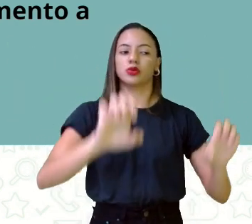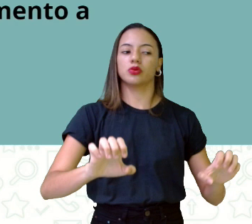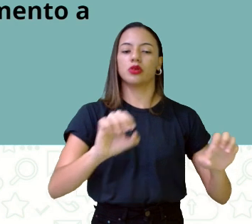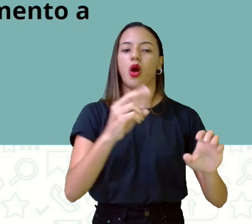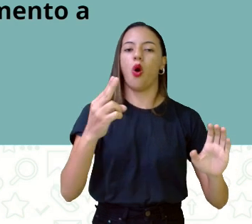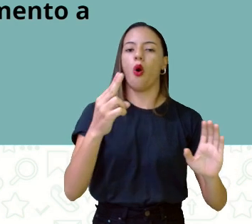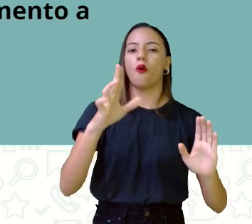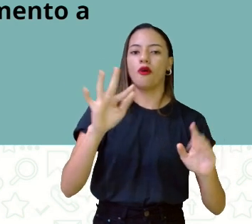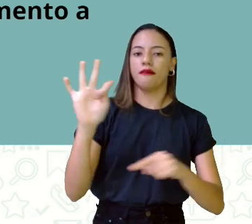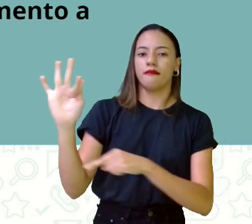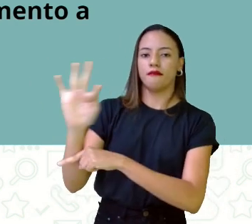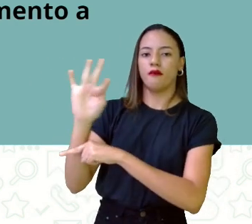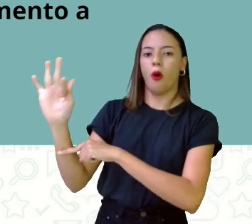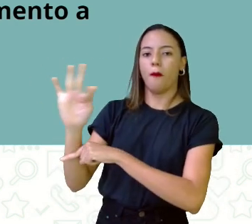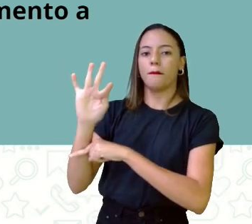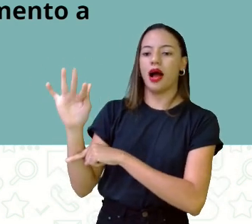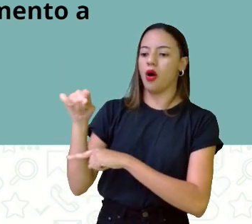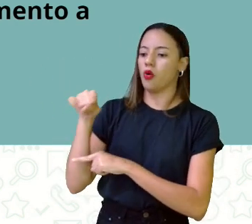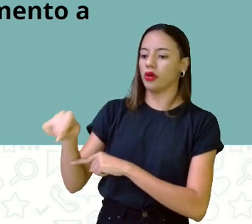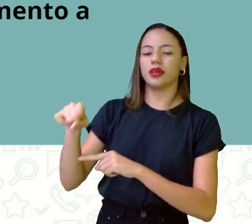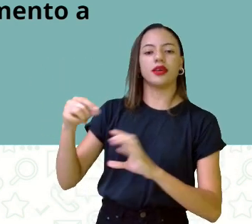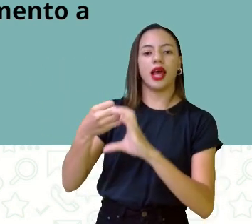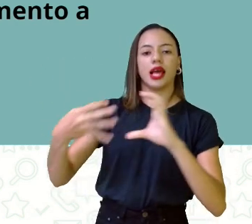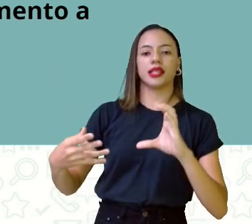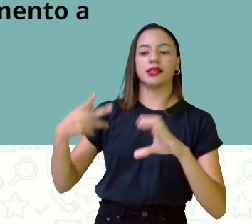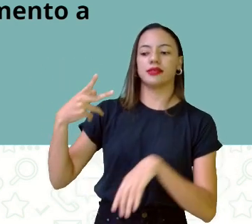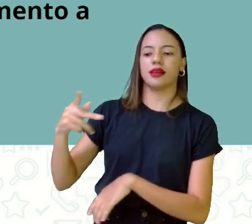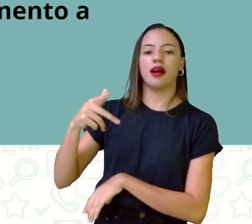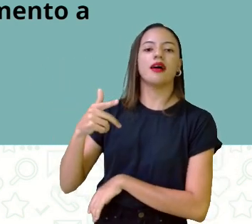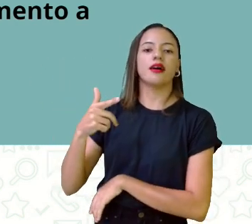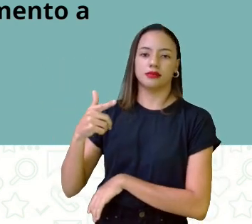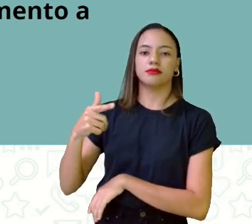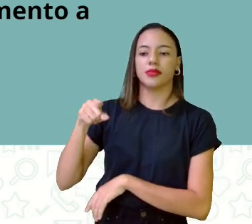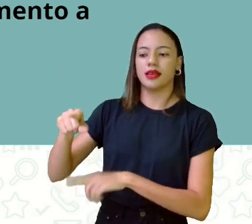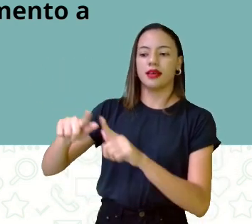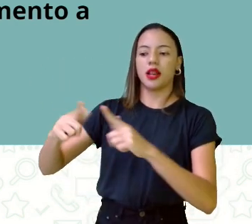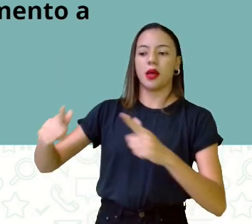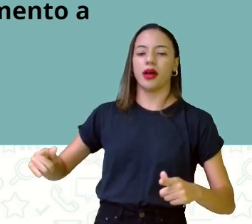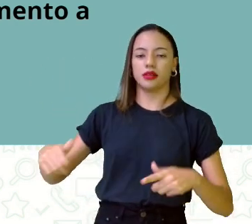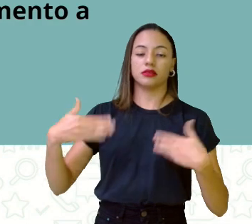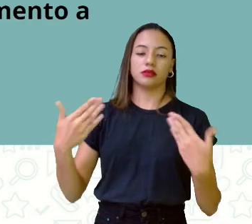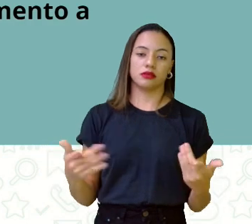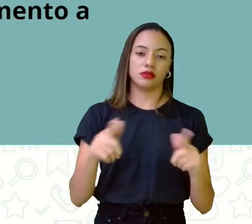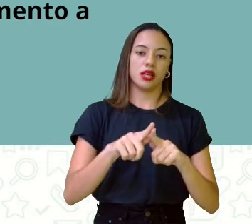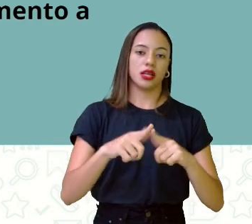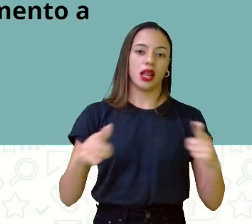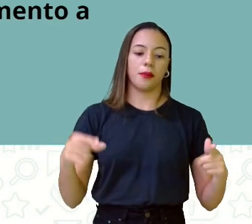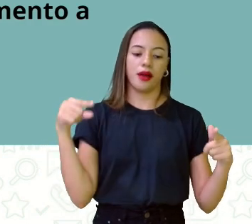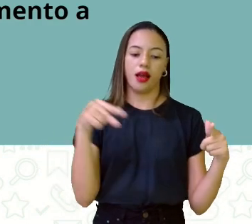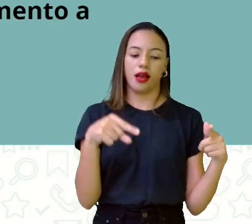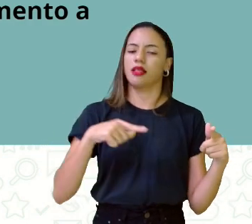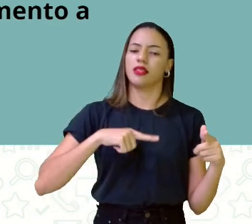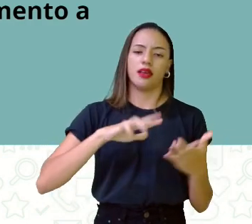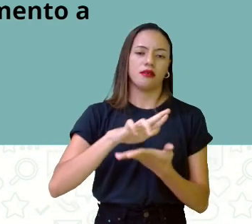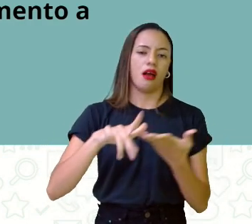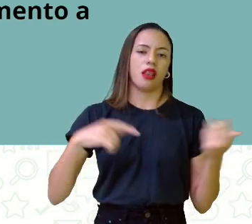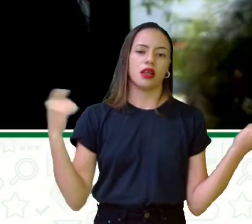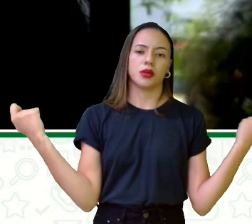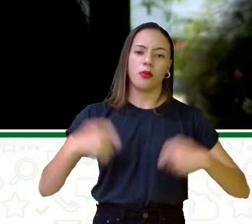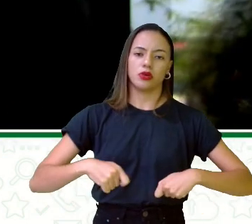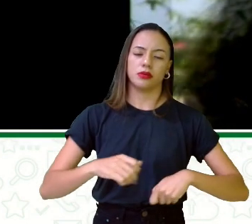nesse momento a caracteriza. Então, é aí nesta gramática, não é, que nós temos N